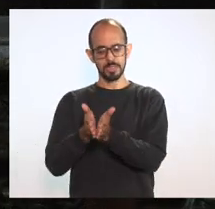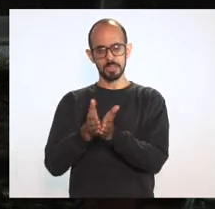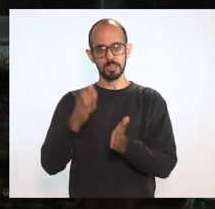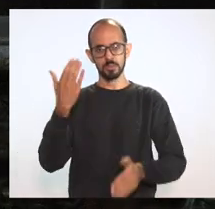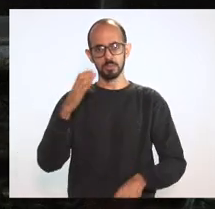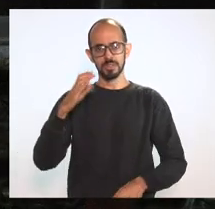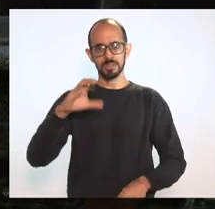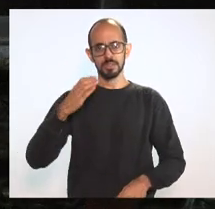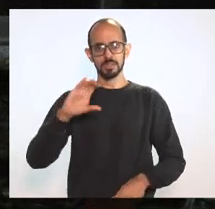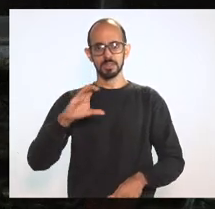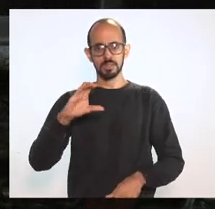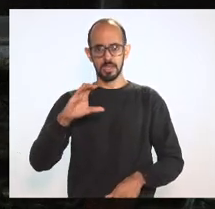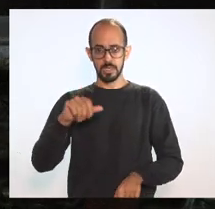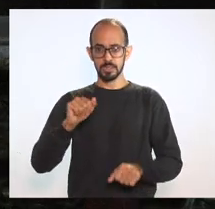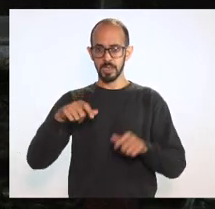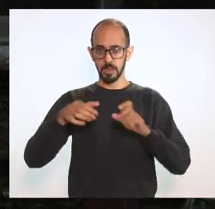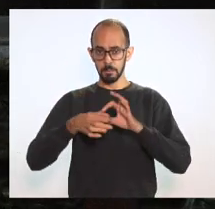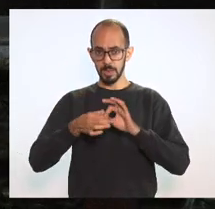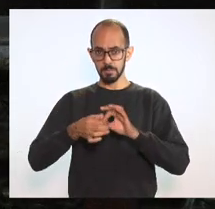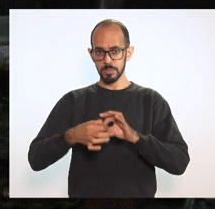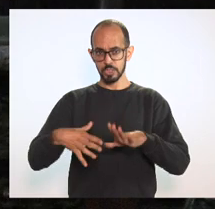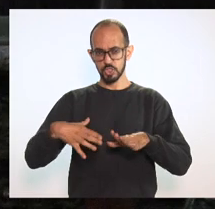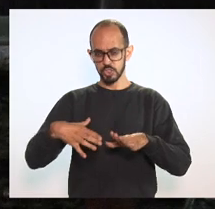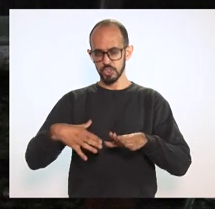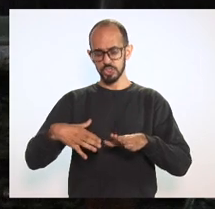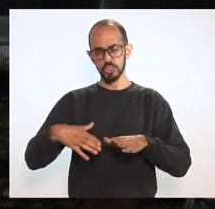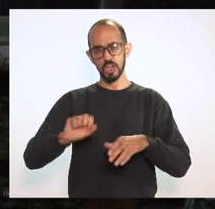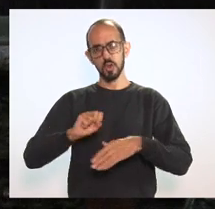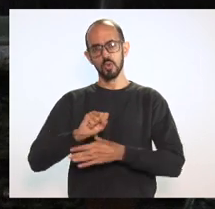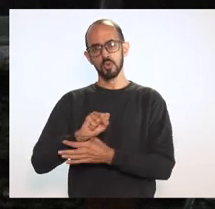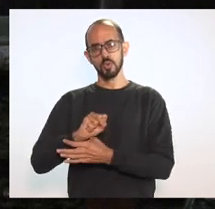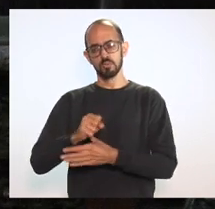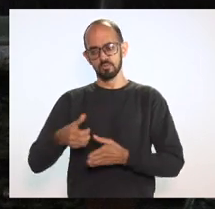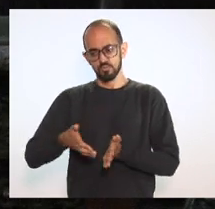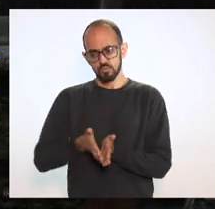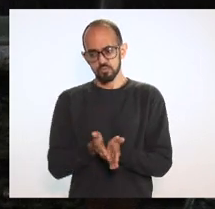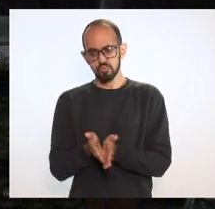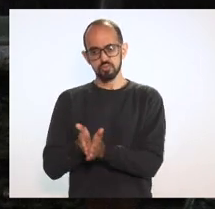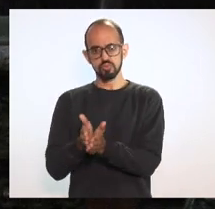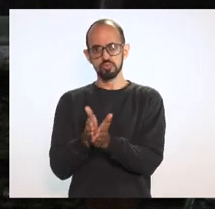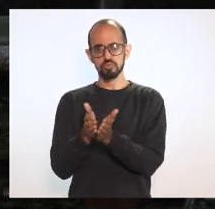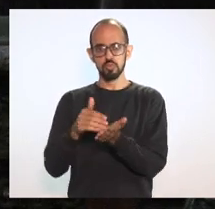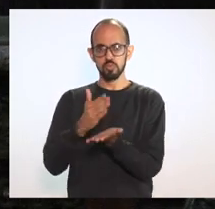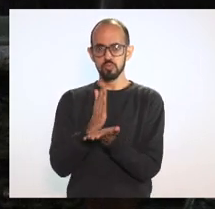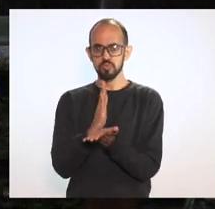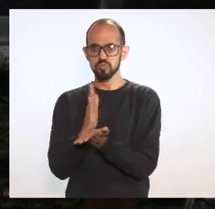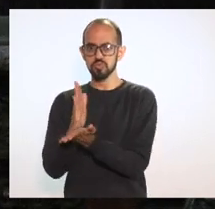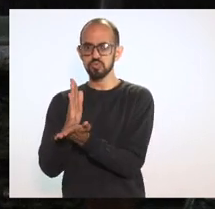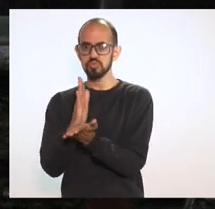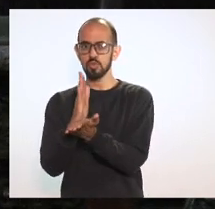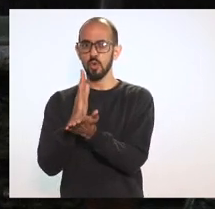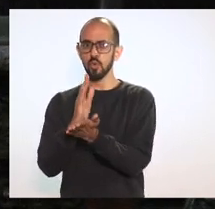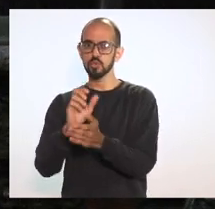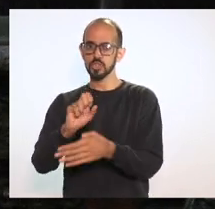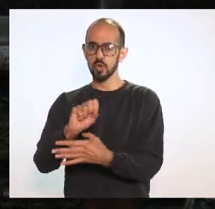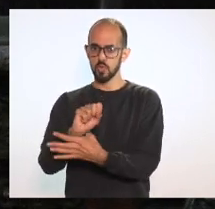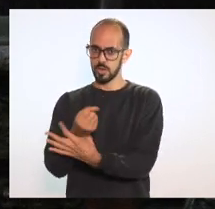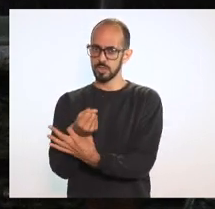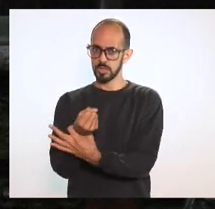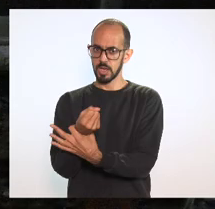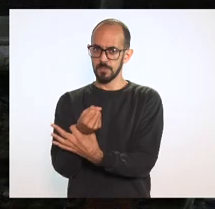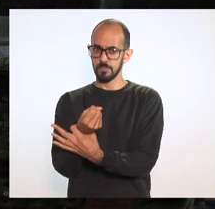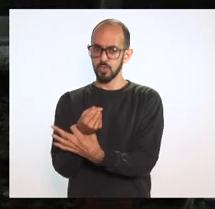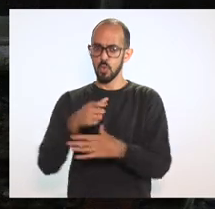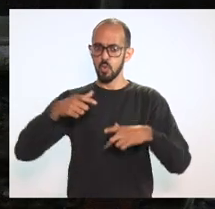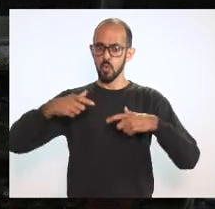que permitia navegar com relativa segurança. A posição geográfica estratégica do Brasil em relação